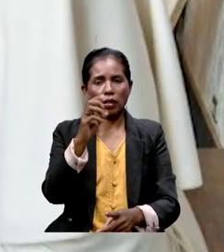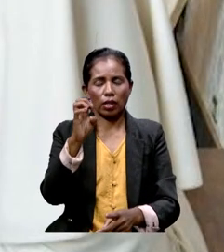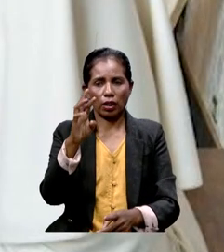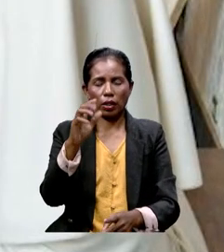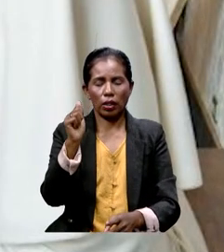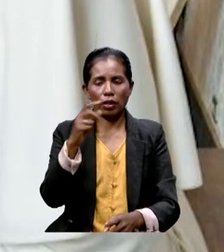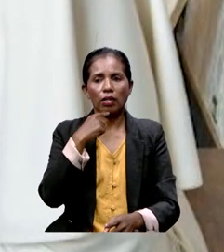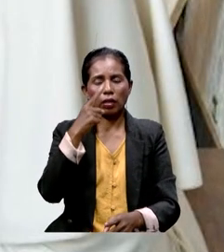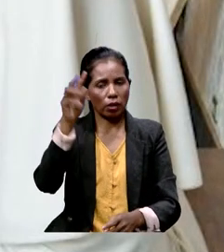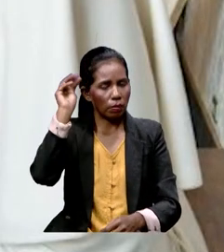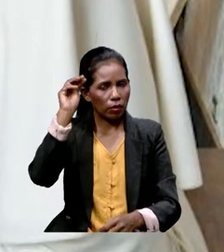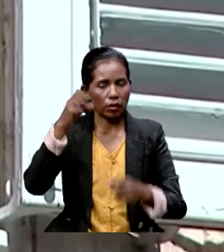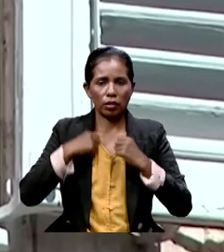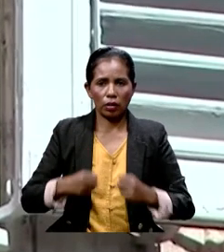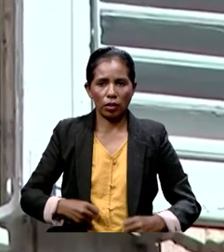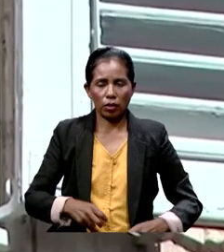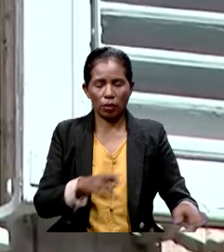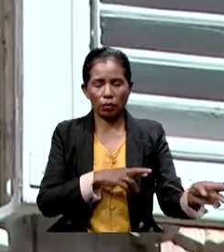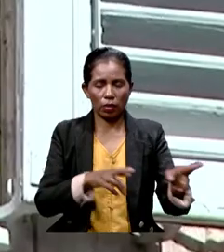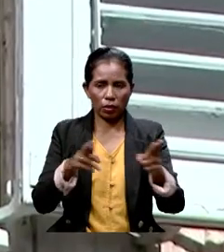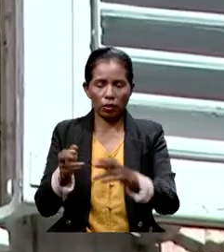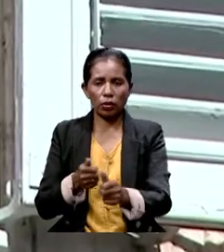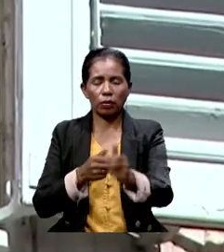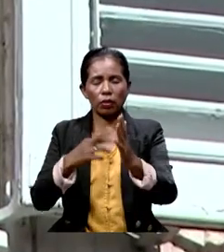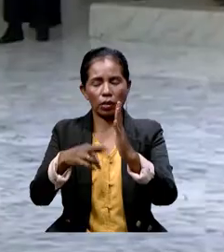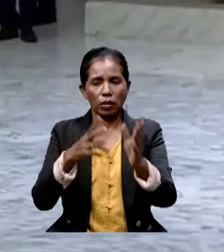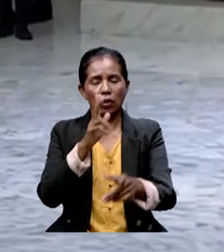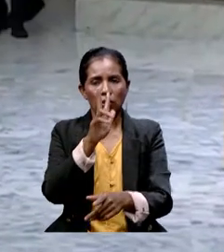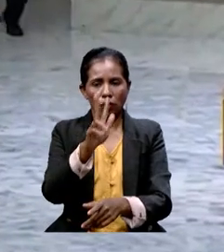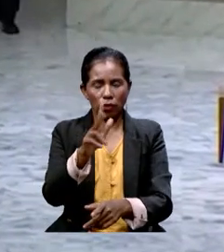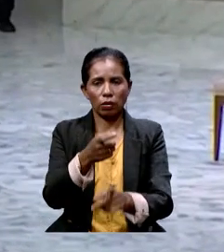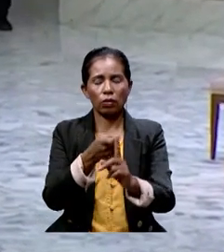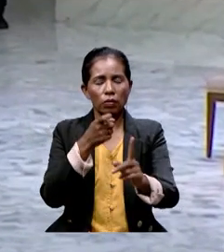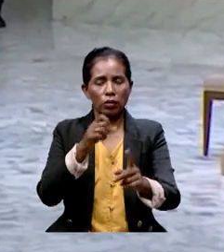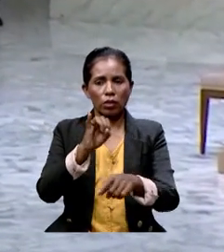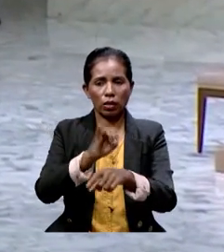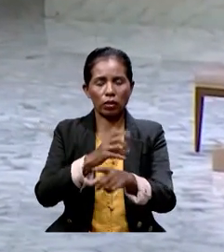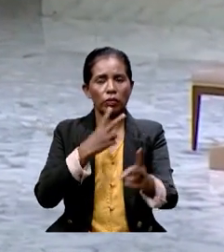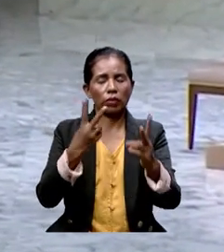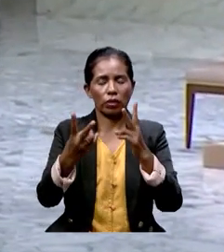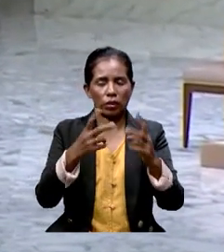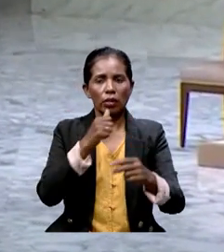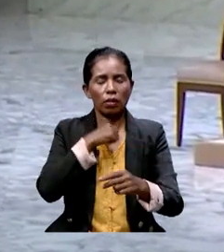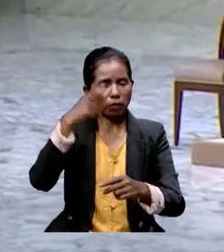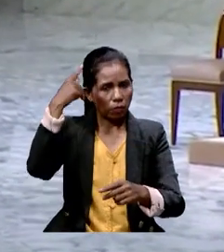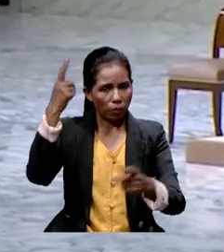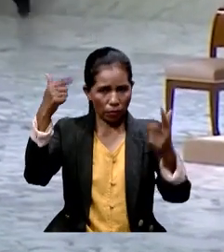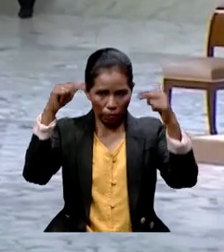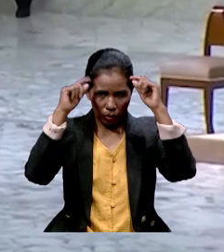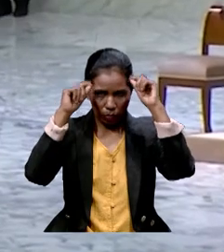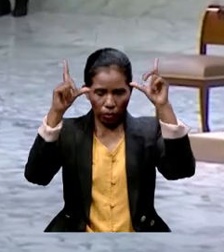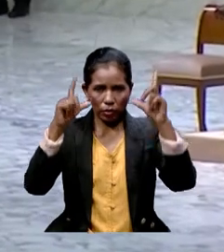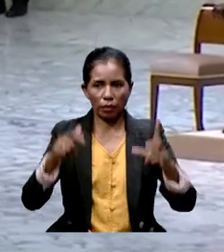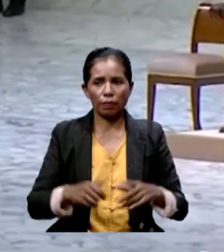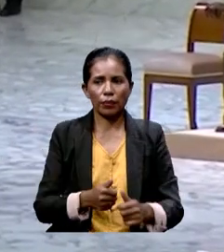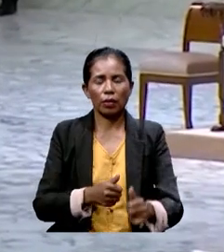Hatete. Ministério da Saúde pronto para esse critério tolo Rússia e Vaticano com uma visita Papa Francisco Mai Timor-Leste.